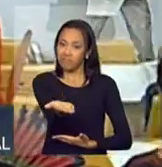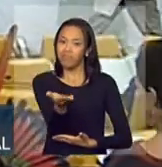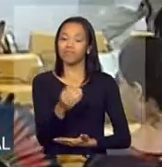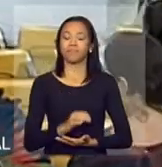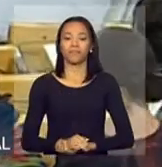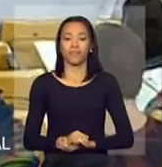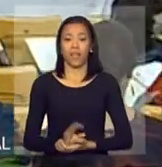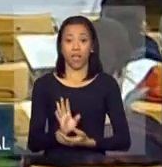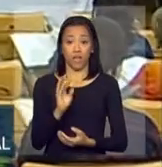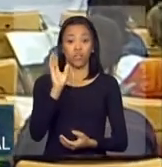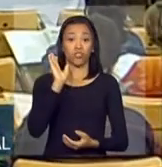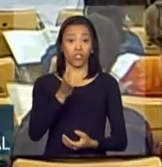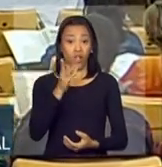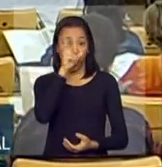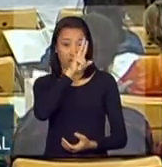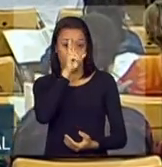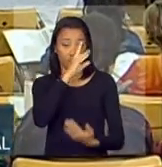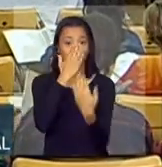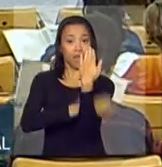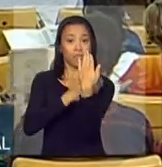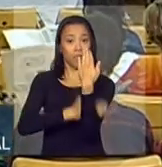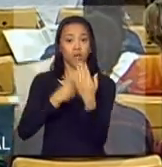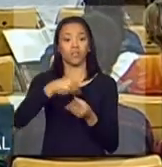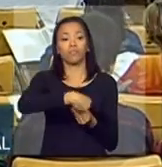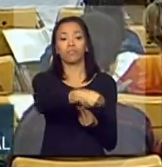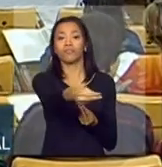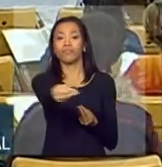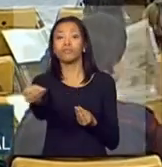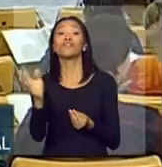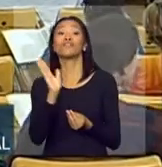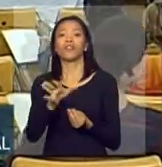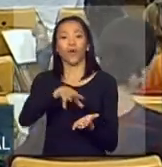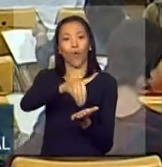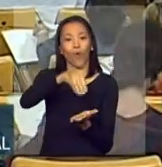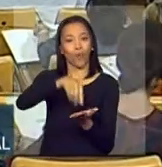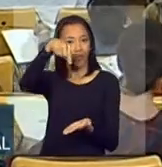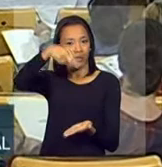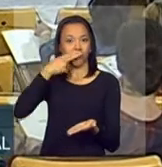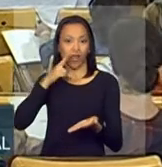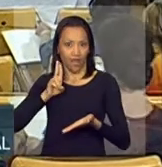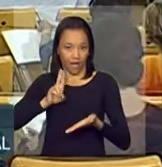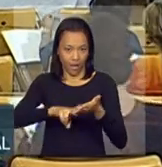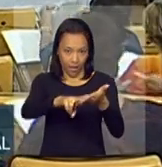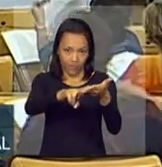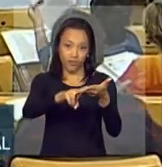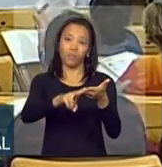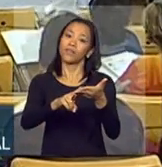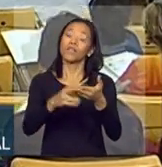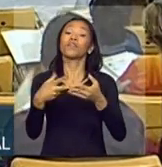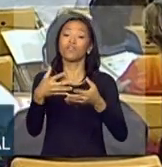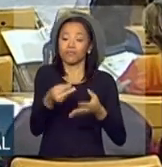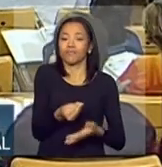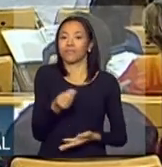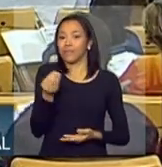Dentro das pastas, como bem lembrou o Renato, tem a cópia desta carta, que eu vou passar também para a